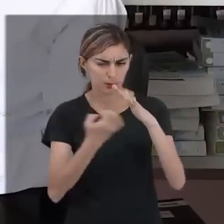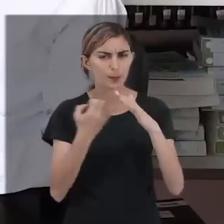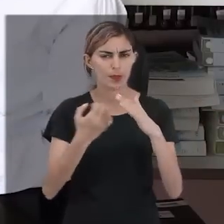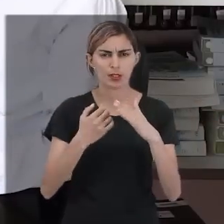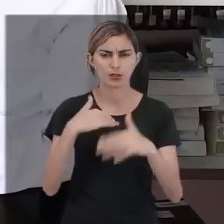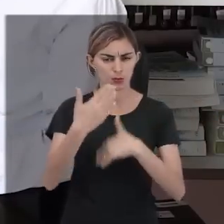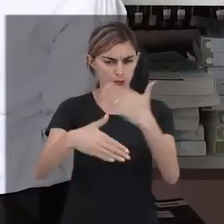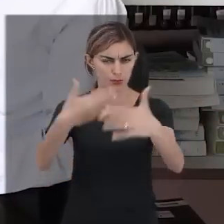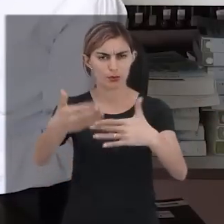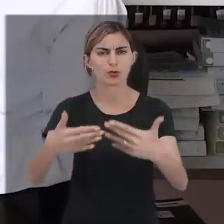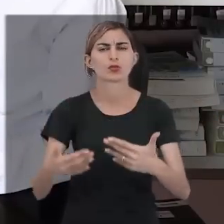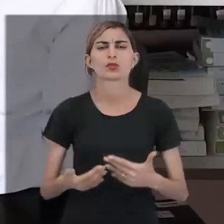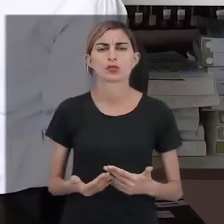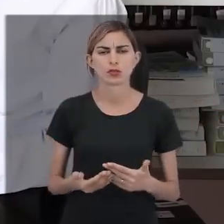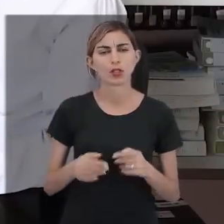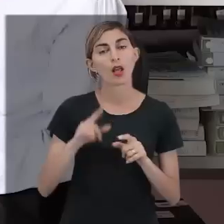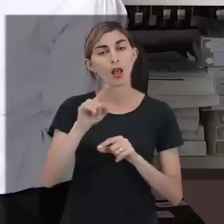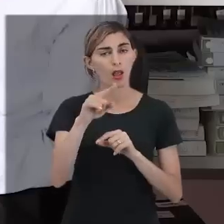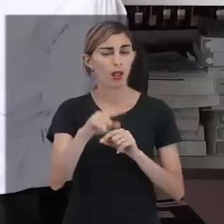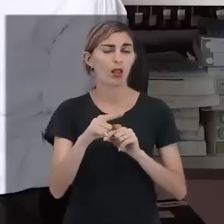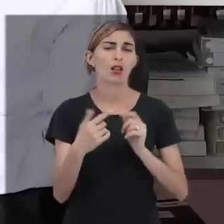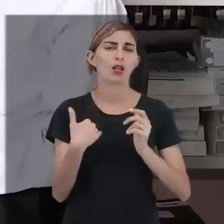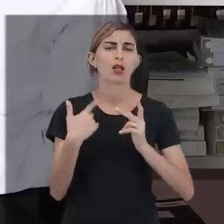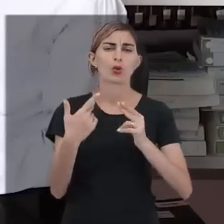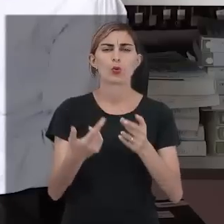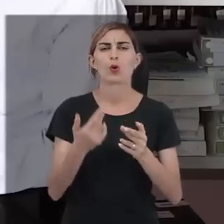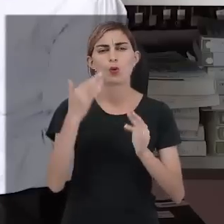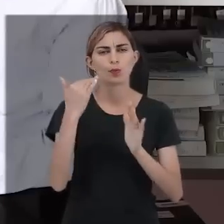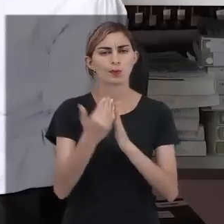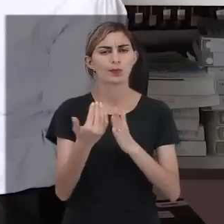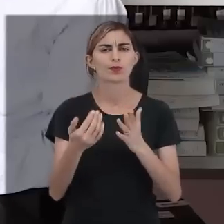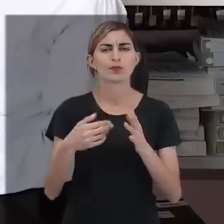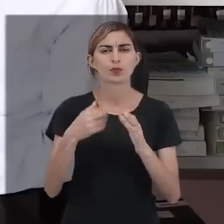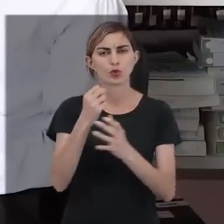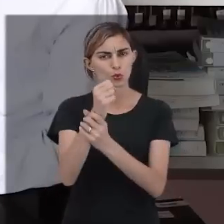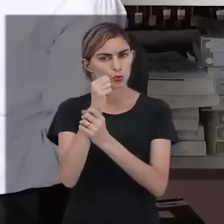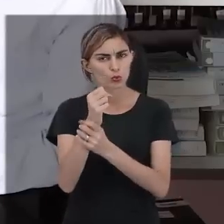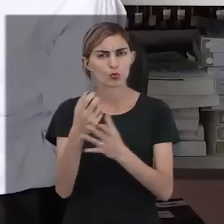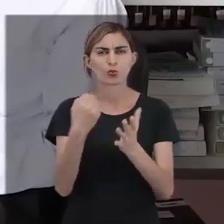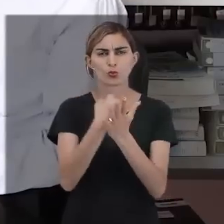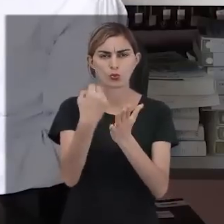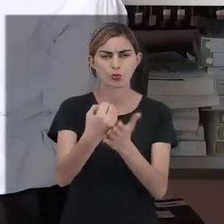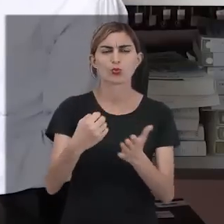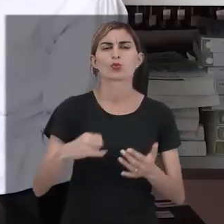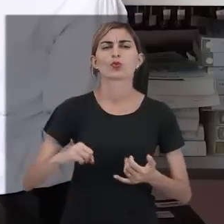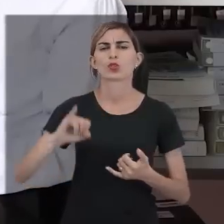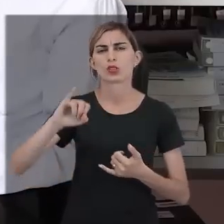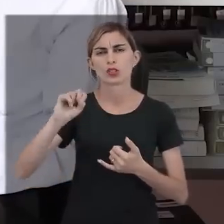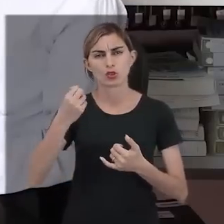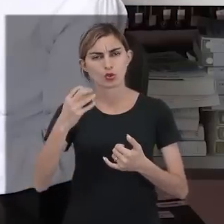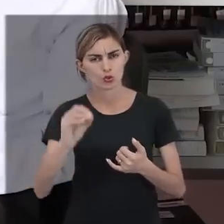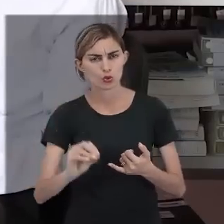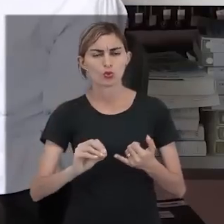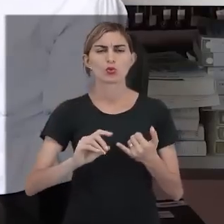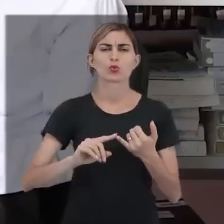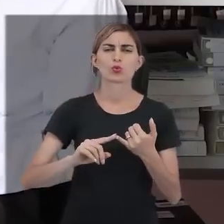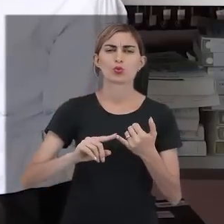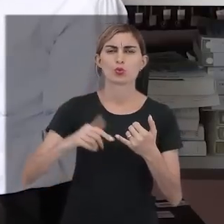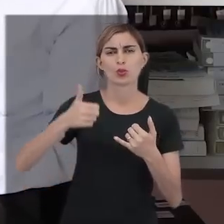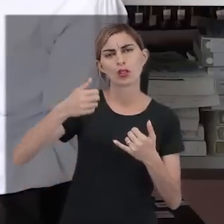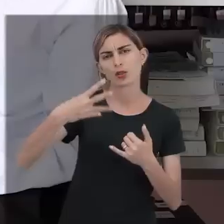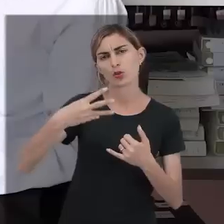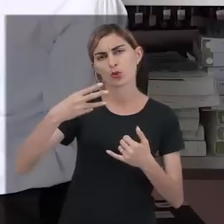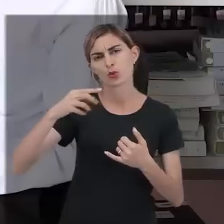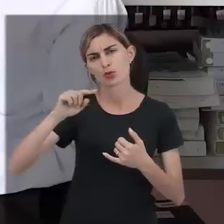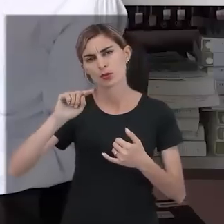processo de normalização, ela está o quê? Por exemplo, se certificando pela ISO 9001, se certificando pela ISO